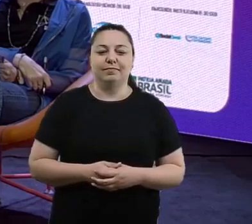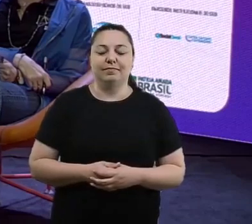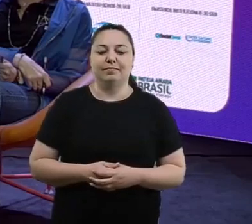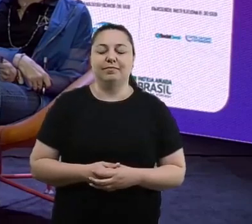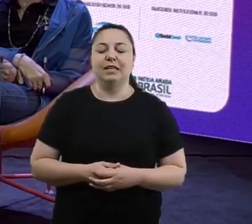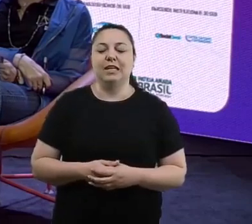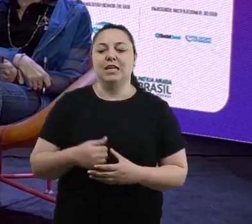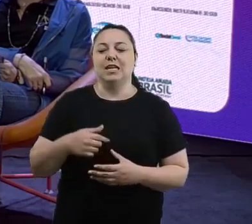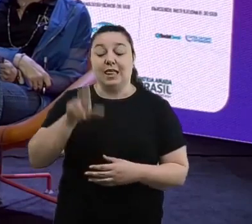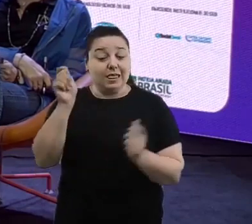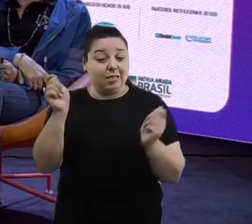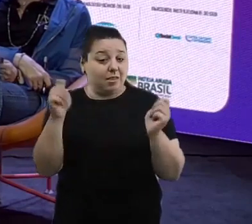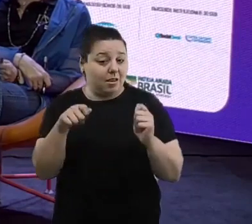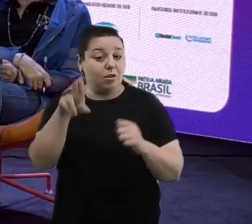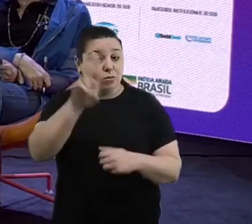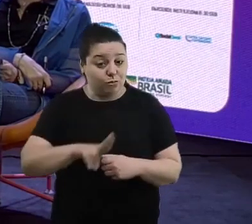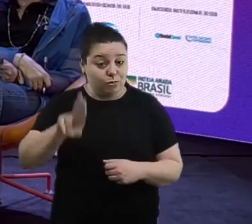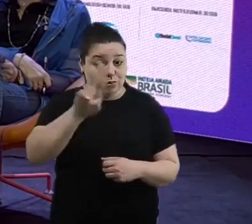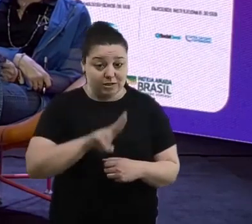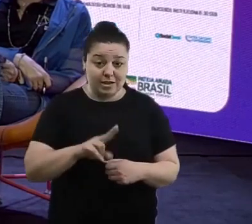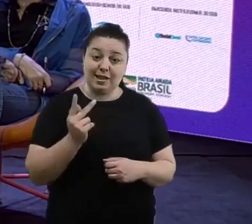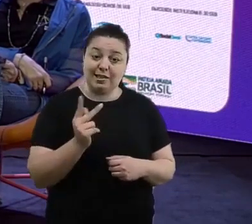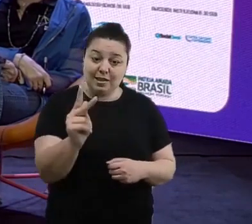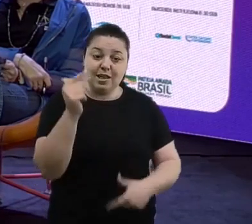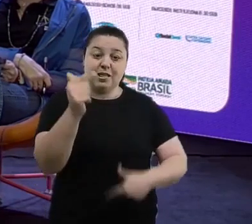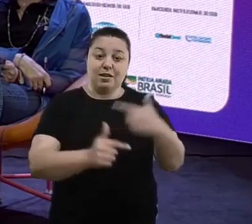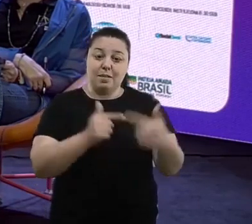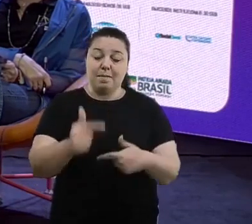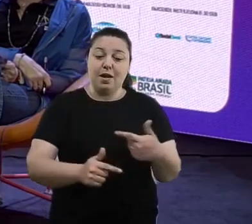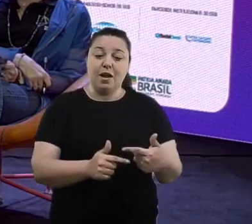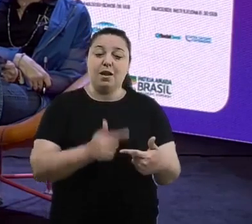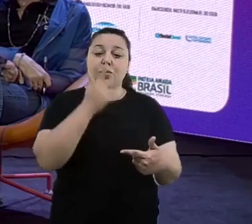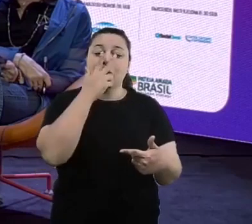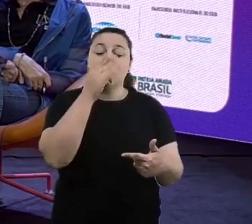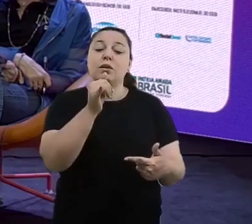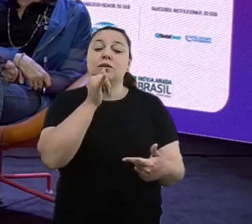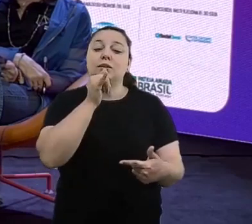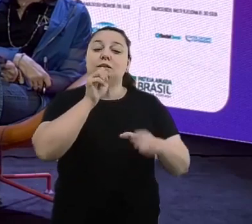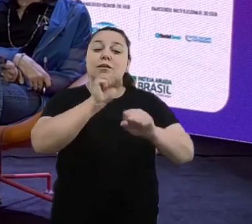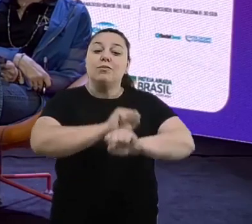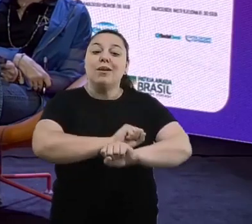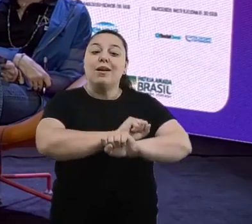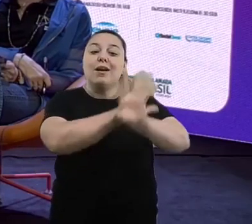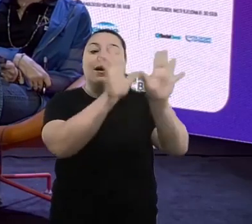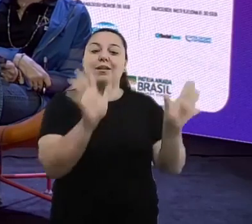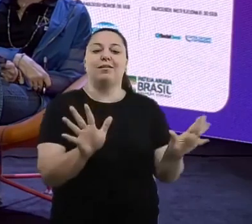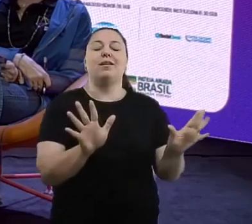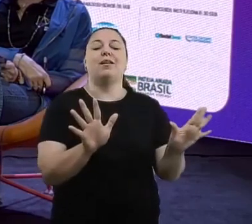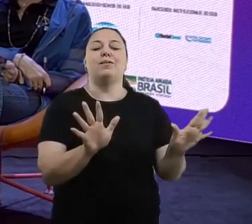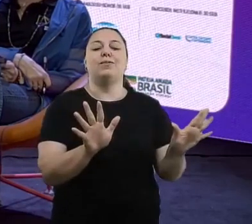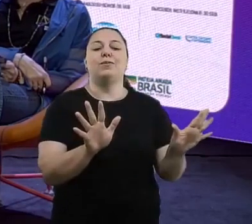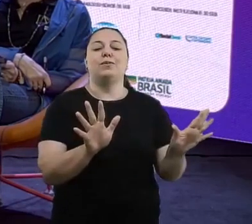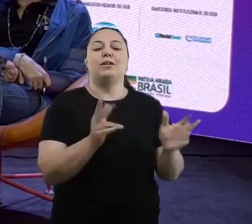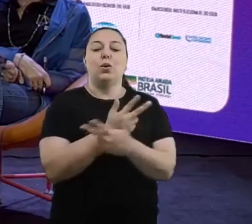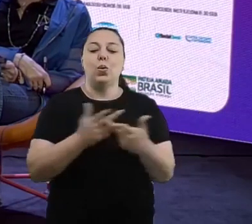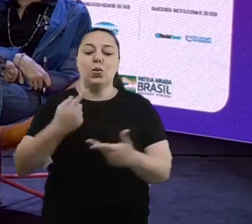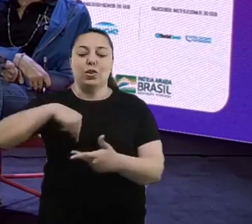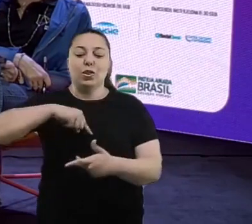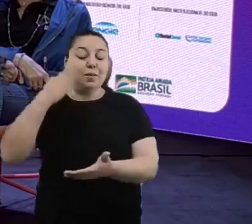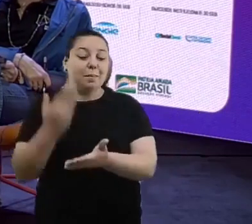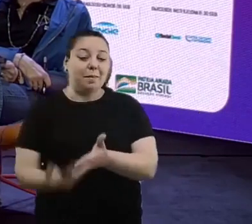nos apontar uma necessidade de tomada de decisão governamental, né? Então, trabalhamos com uma média acrescida ou subtraída de um